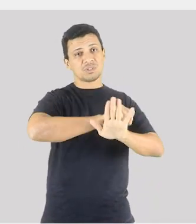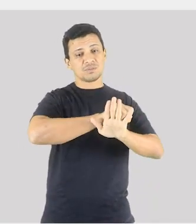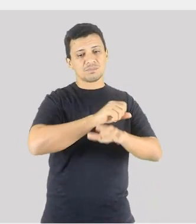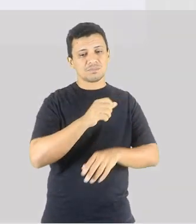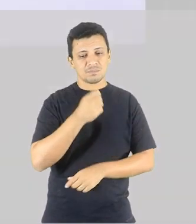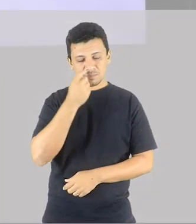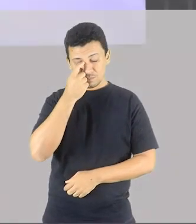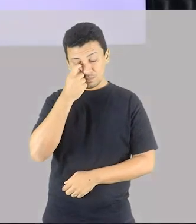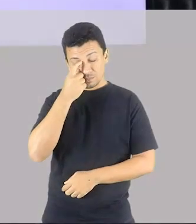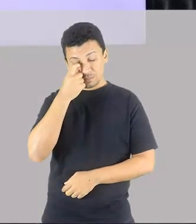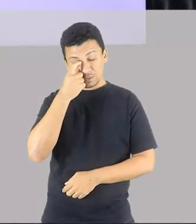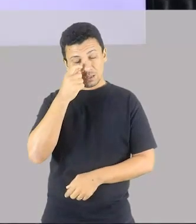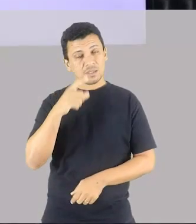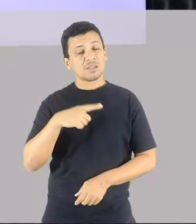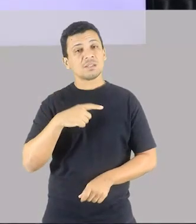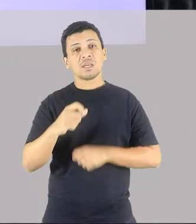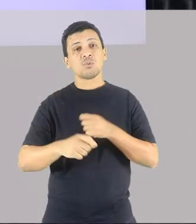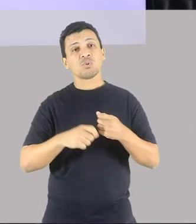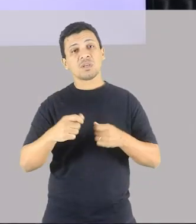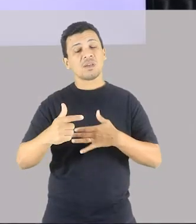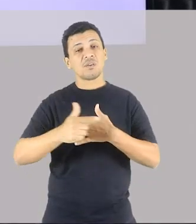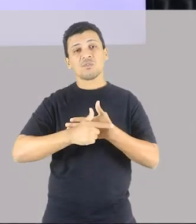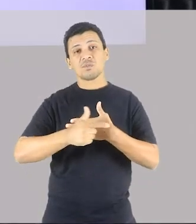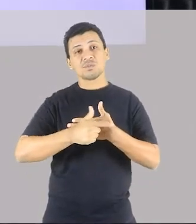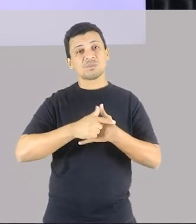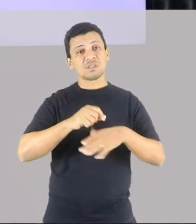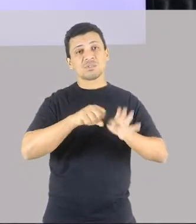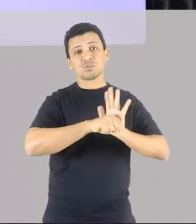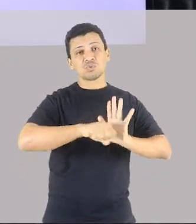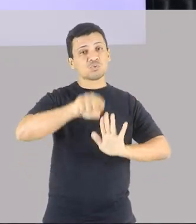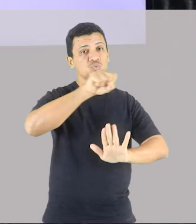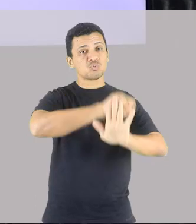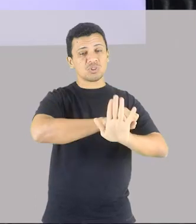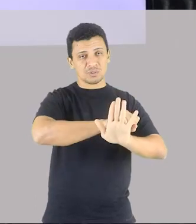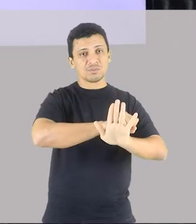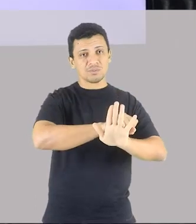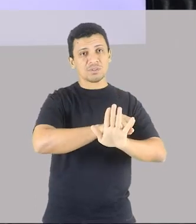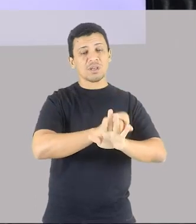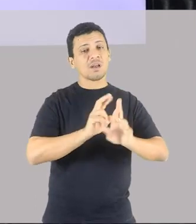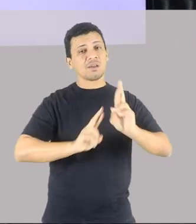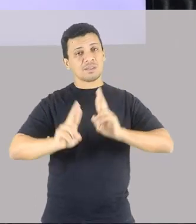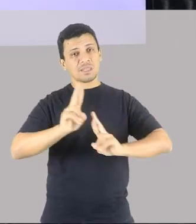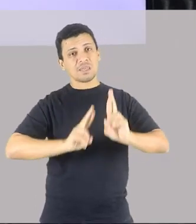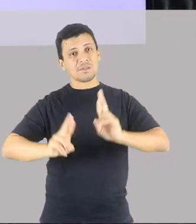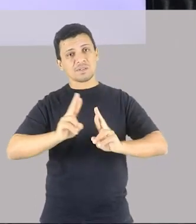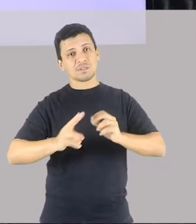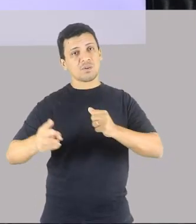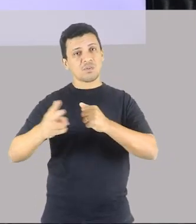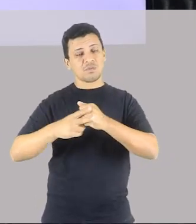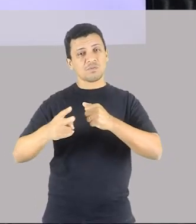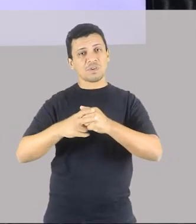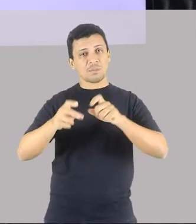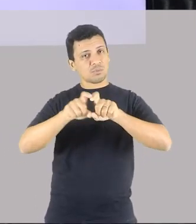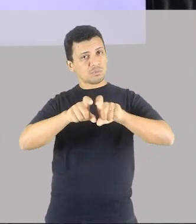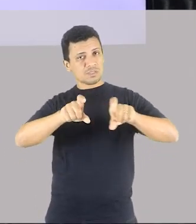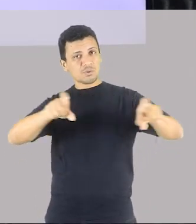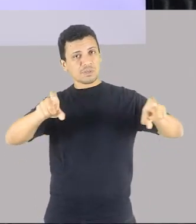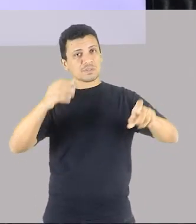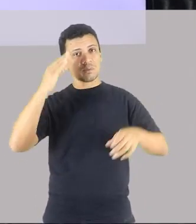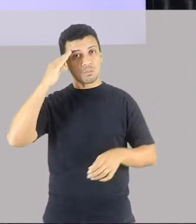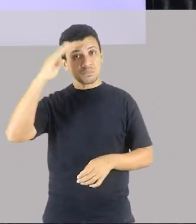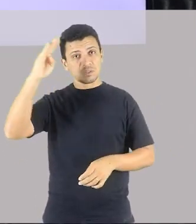oração subjetiva é aquela que vai exercer a função de sujeito em relação ao verbo da oração principal,